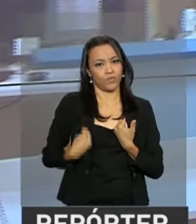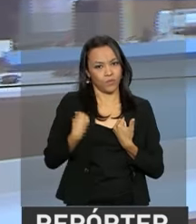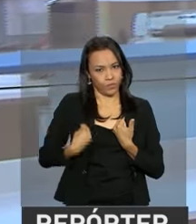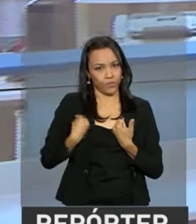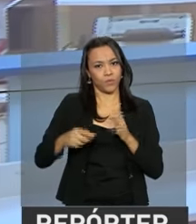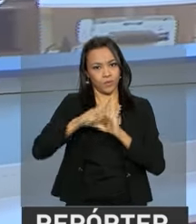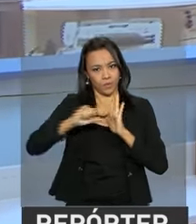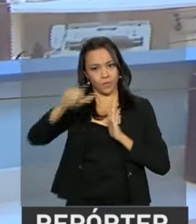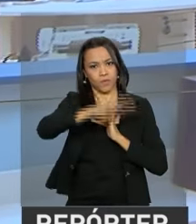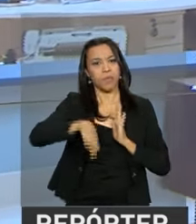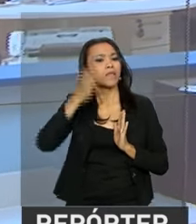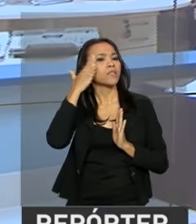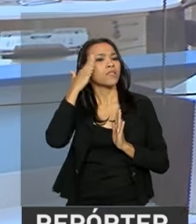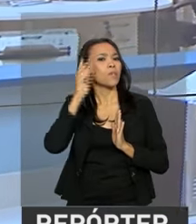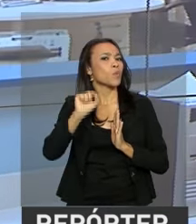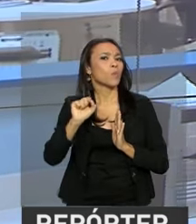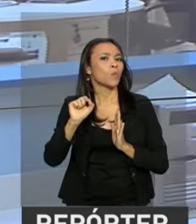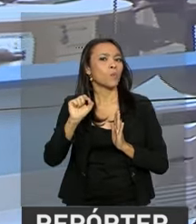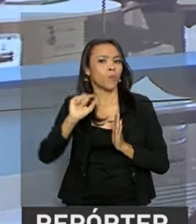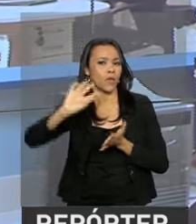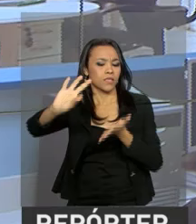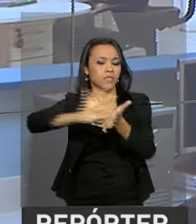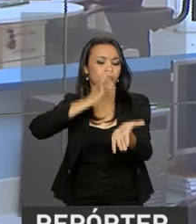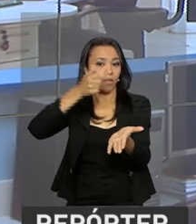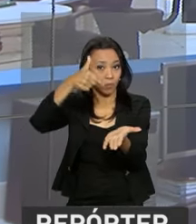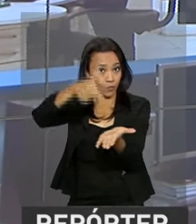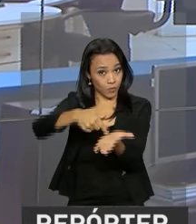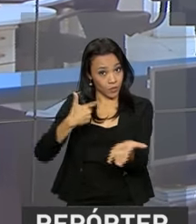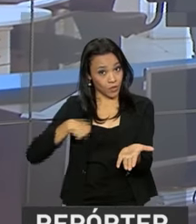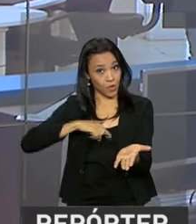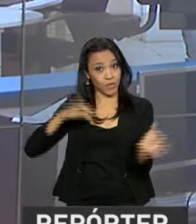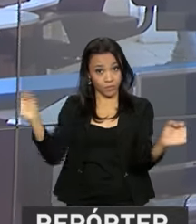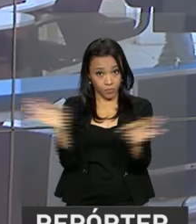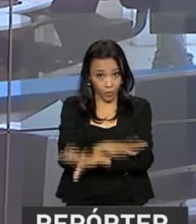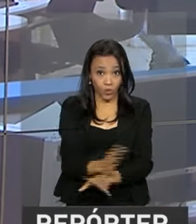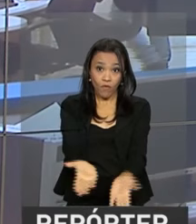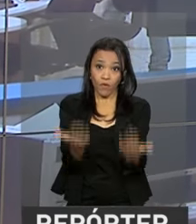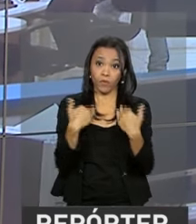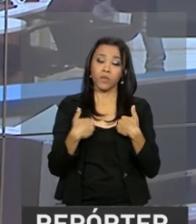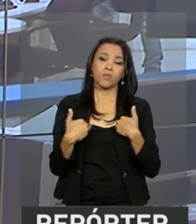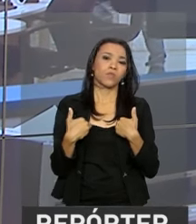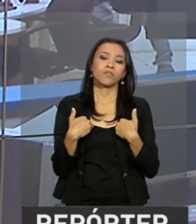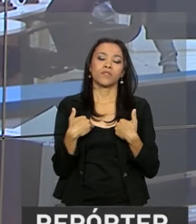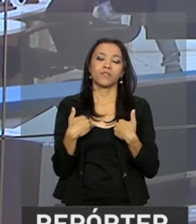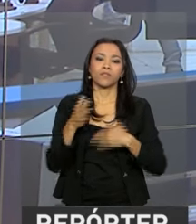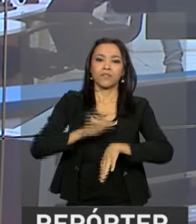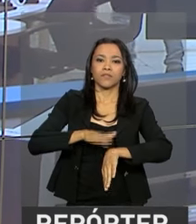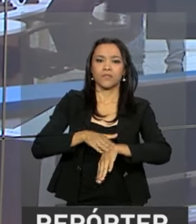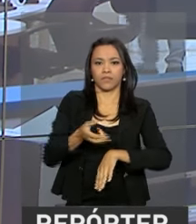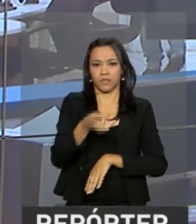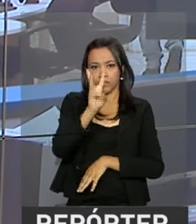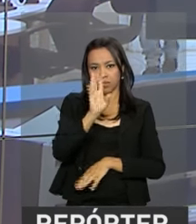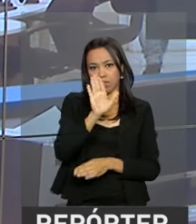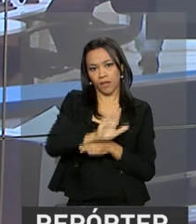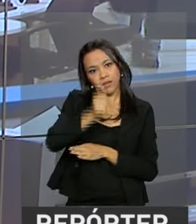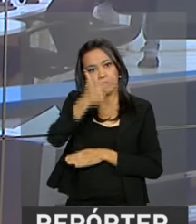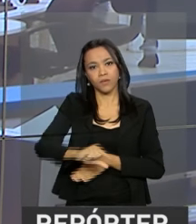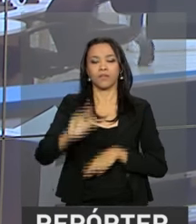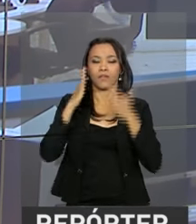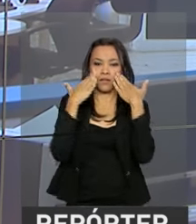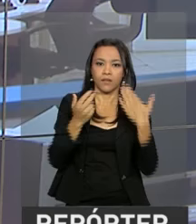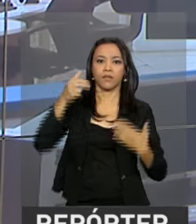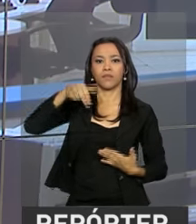Planalto acompanhando essa assinatura desse acordo e a gente fica por aqui. Nós voltamos às 15h na próxima edição